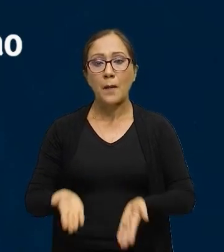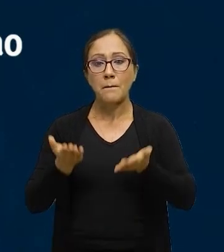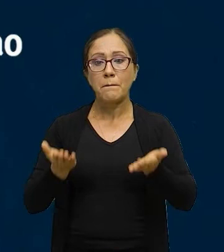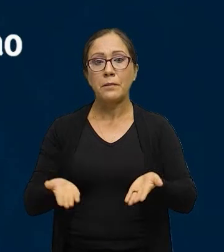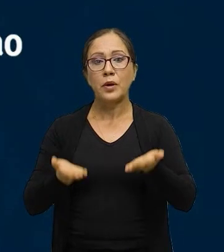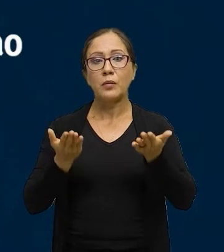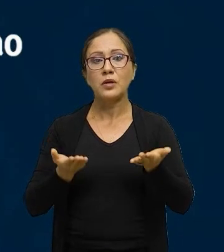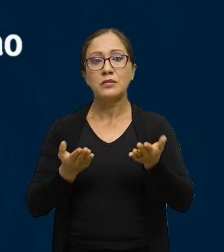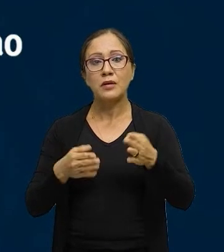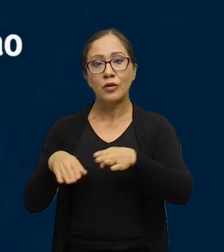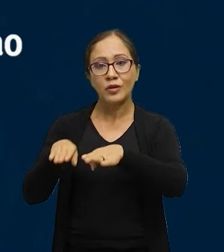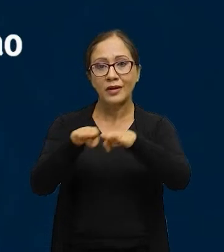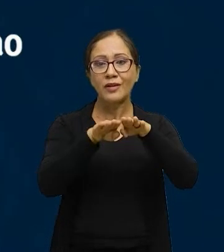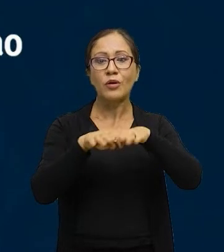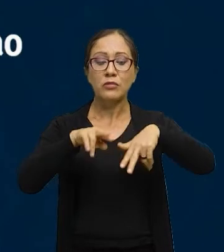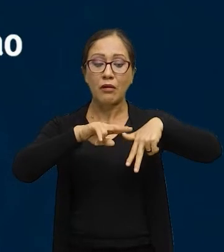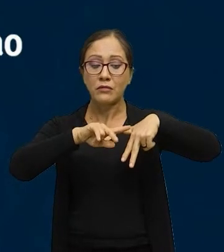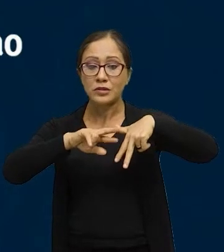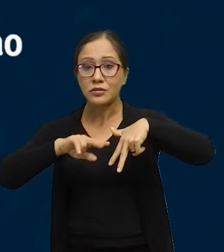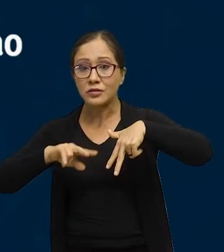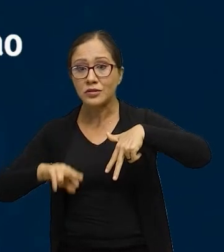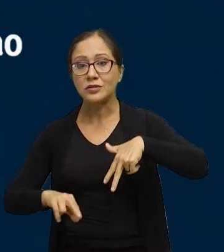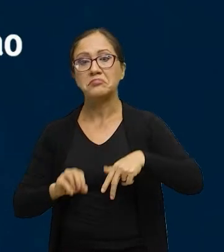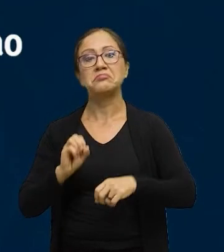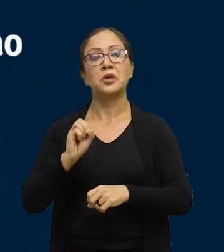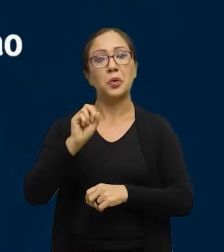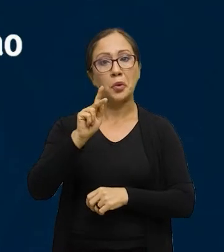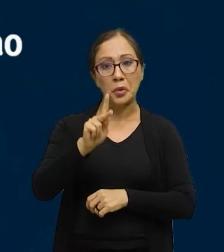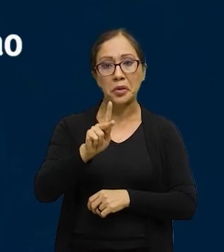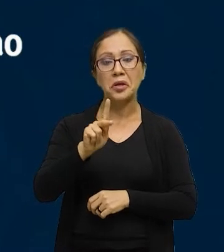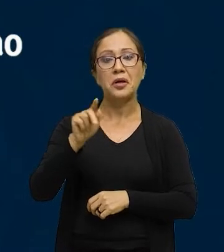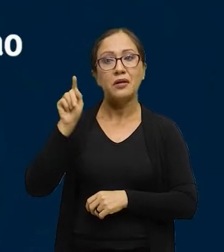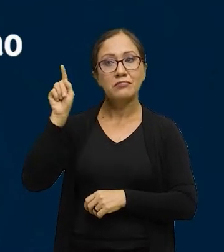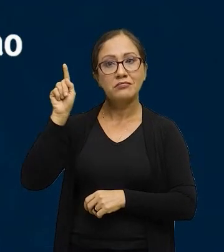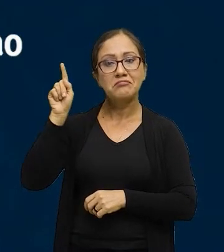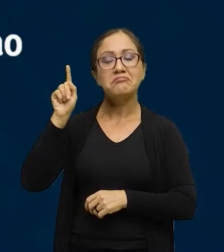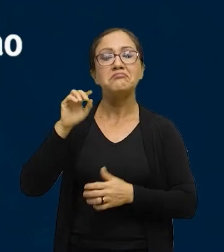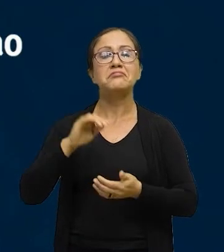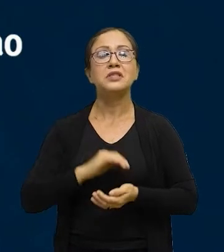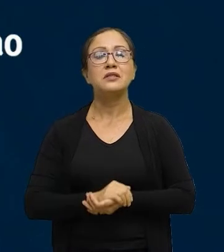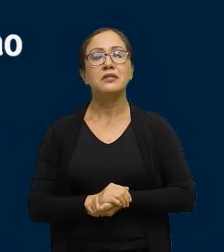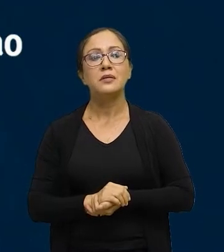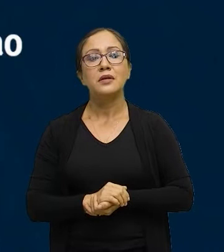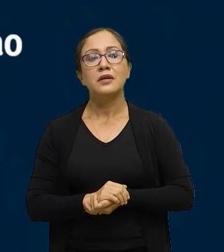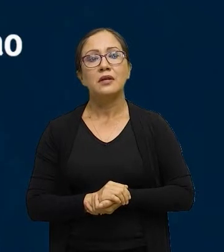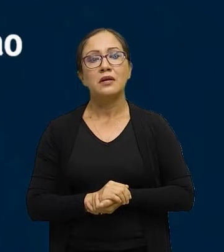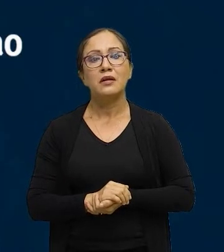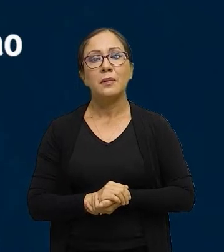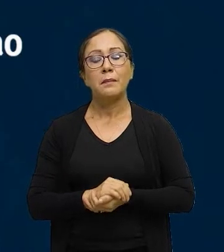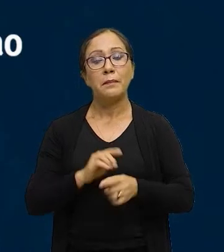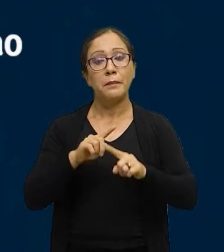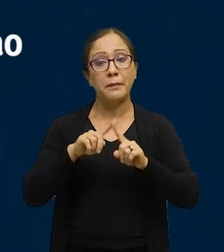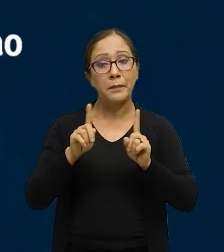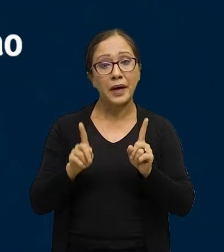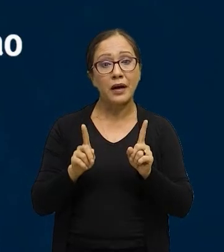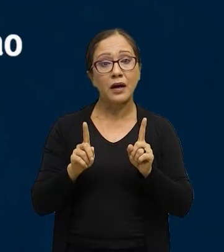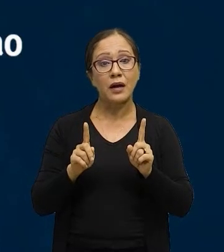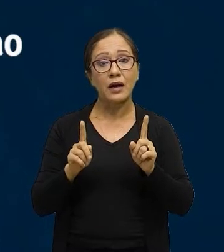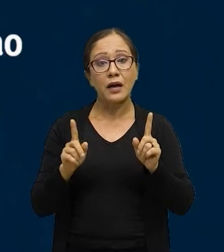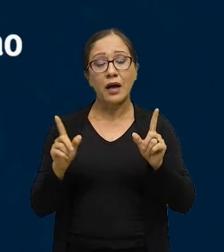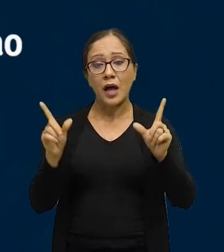da igualdade de gêneros. Tá ok, porque fala aqui da promoção da igualdade de gêneros. Mas a erradicação